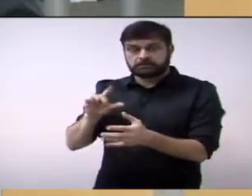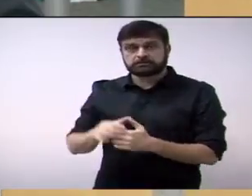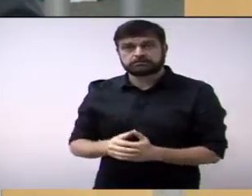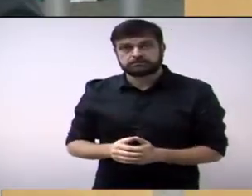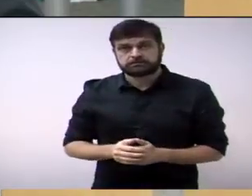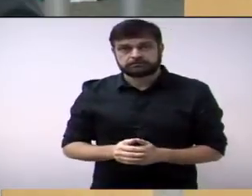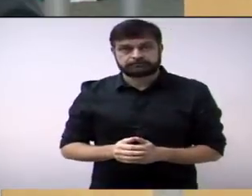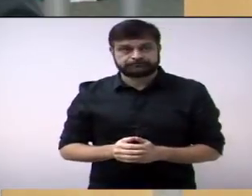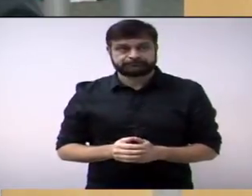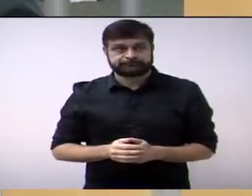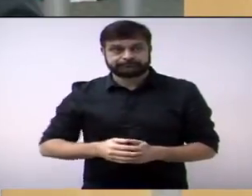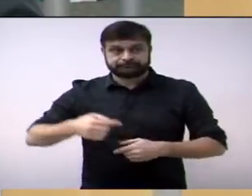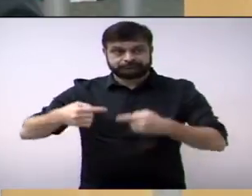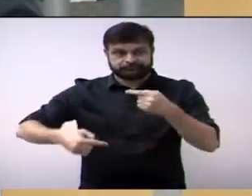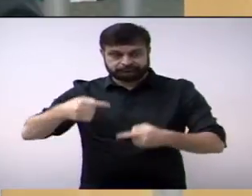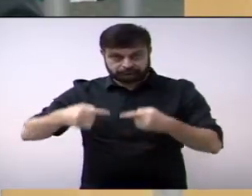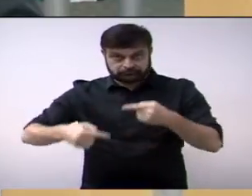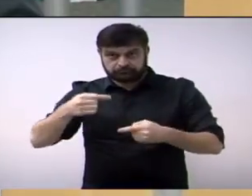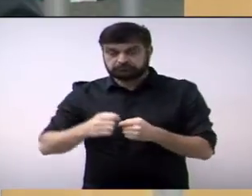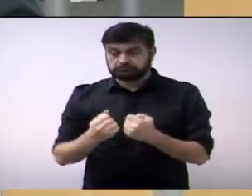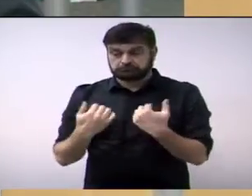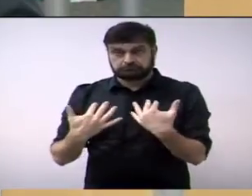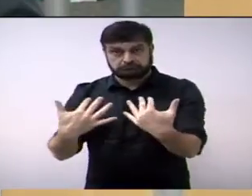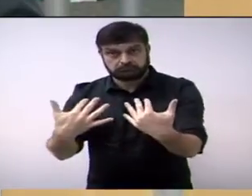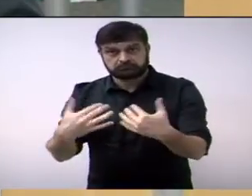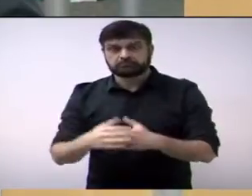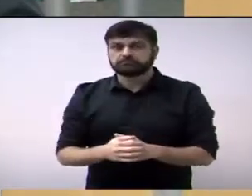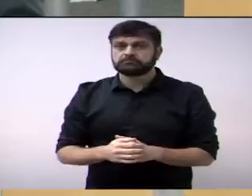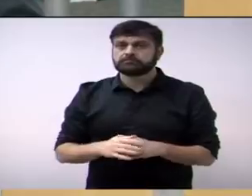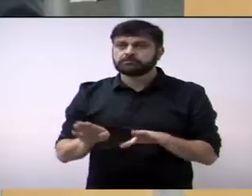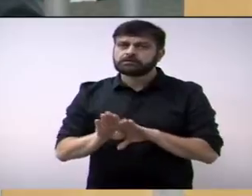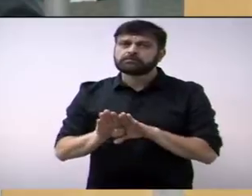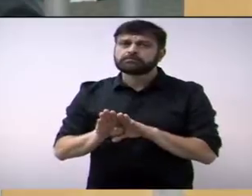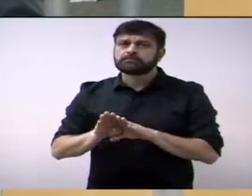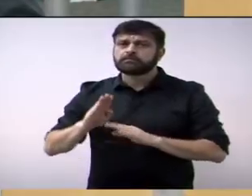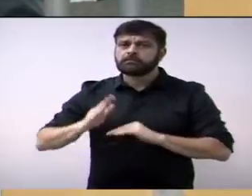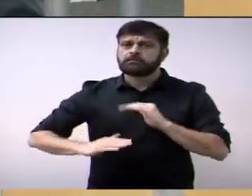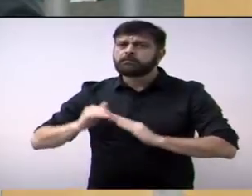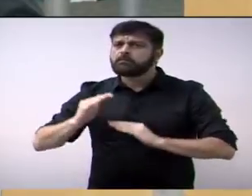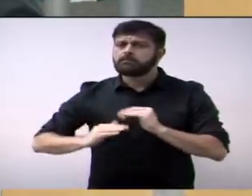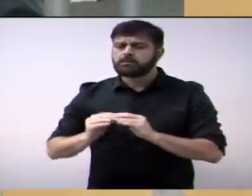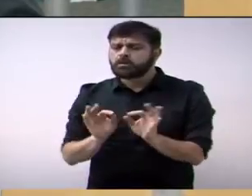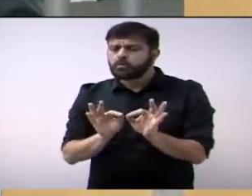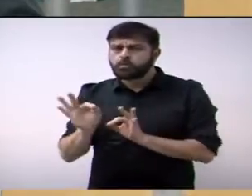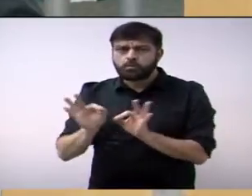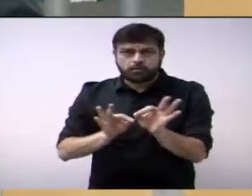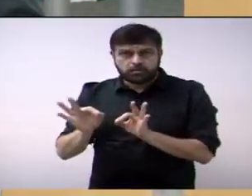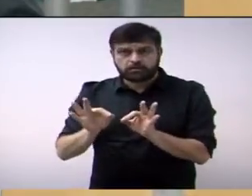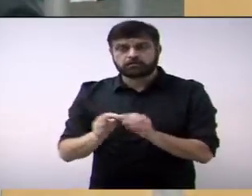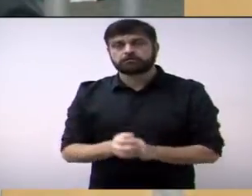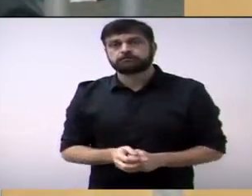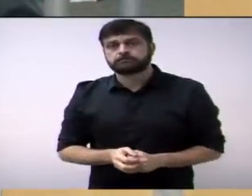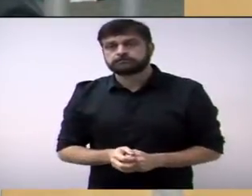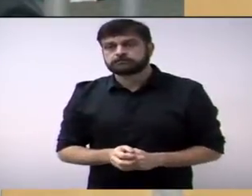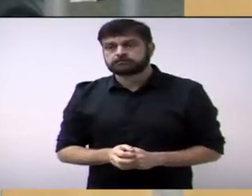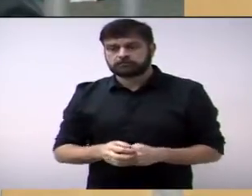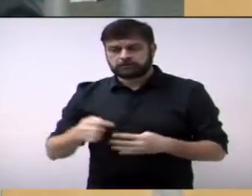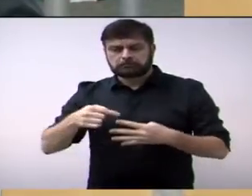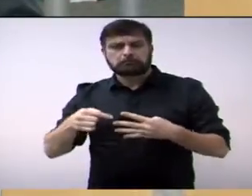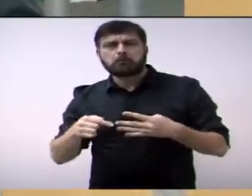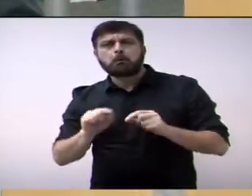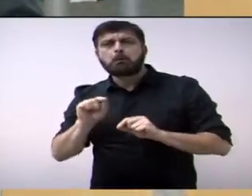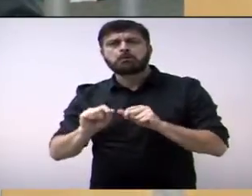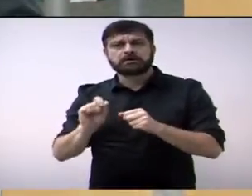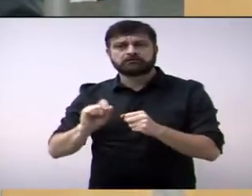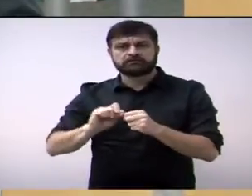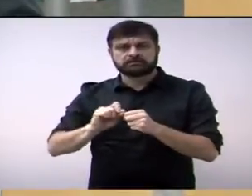às audiências, a essa documentação que está vindo, e providenciar as possíveis providências que poderiam ser tomadas em